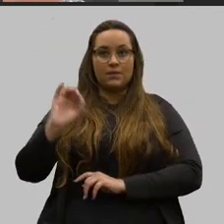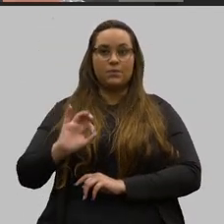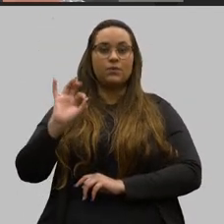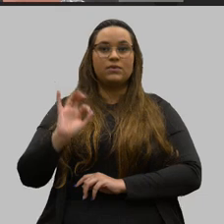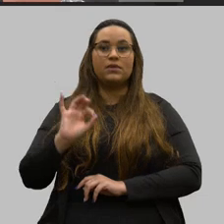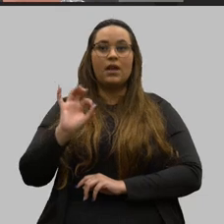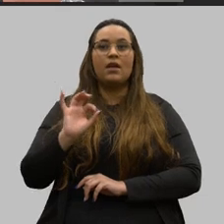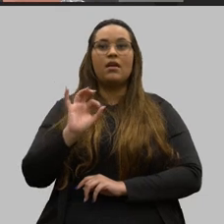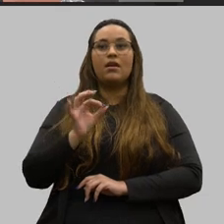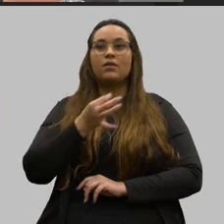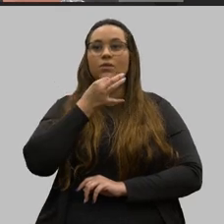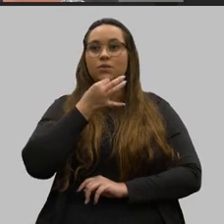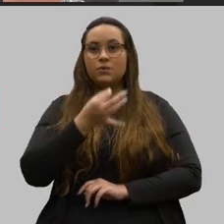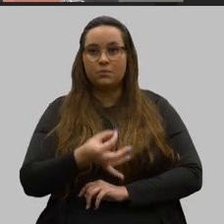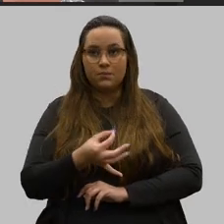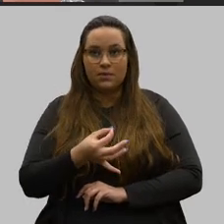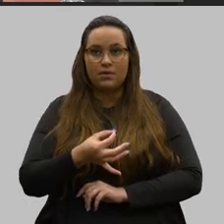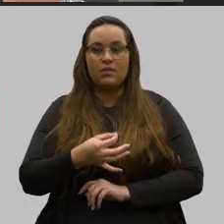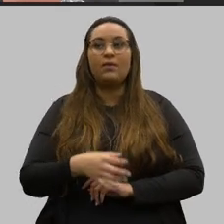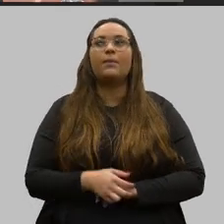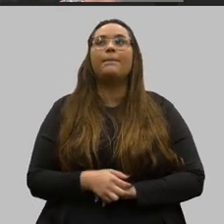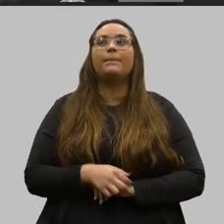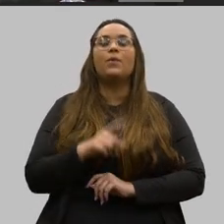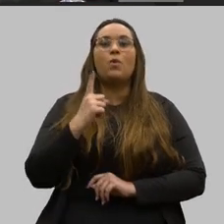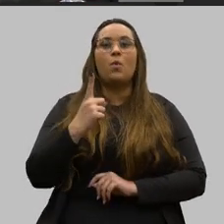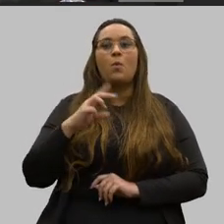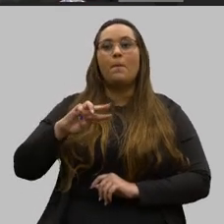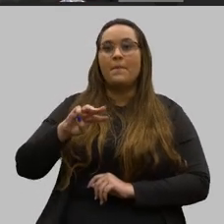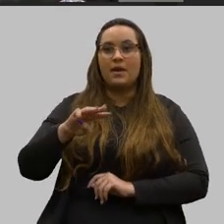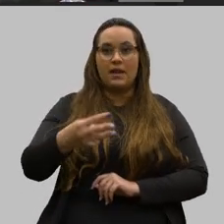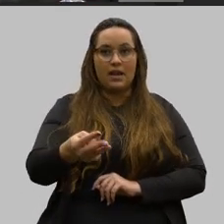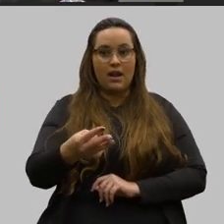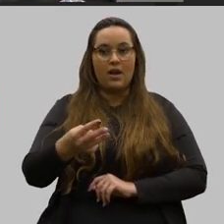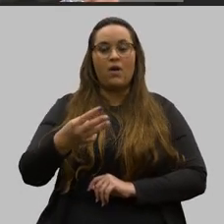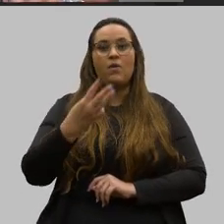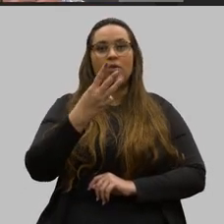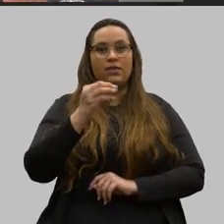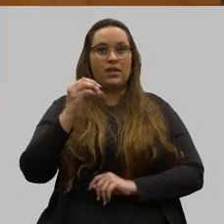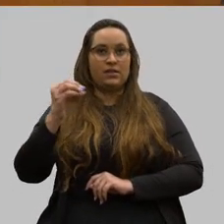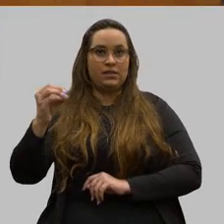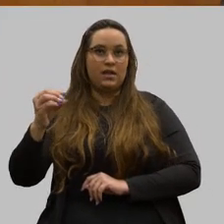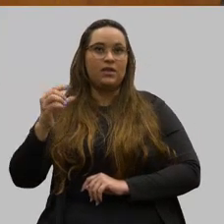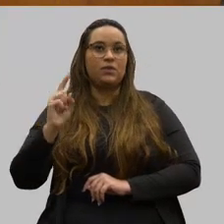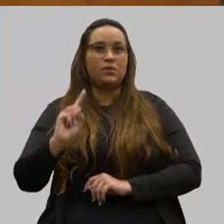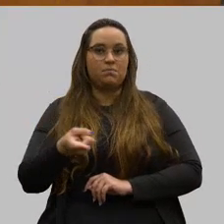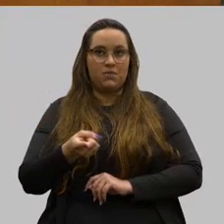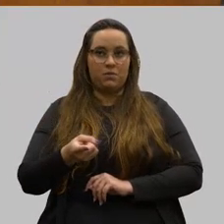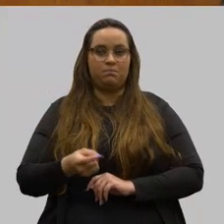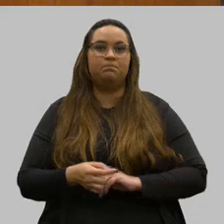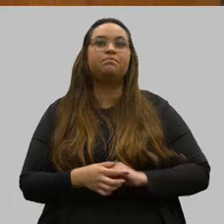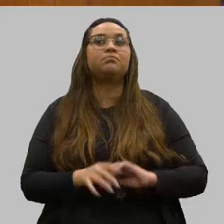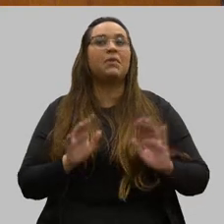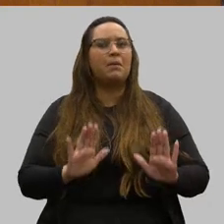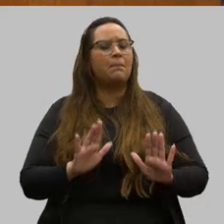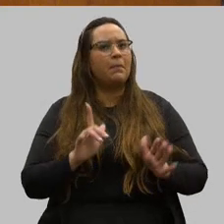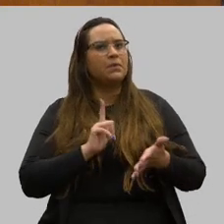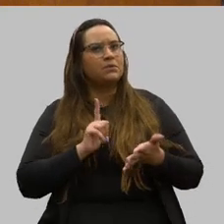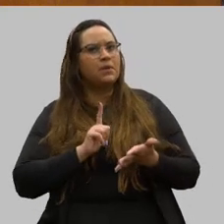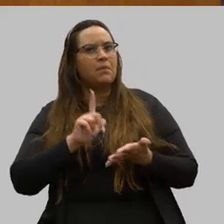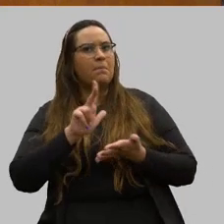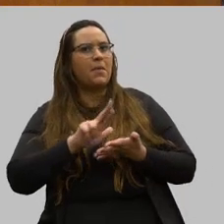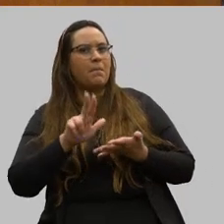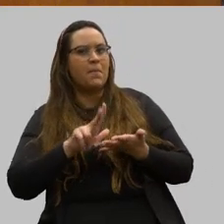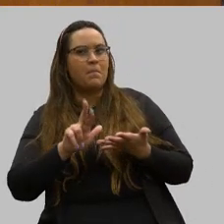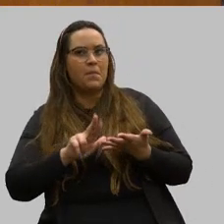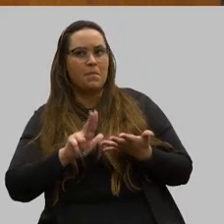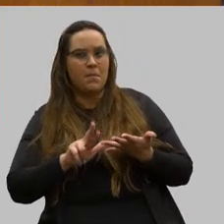milhão 200 1. 300.000 foi eh do tesouro do Estado todas as demais todos